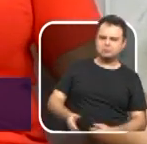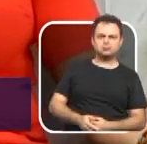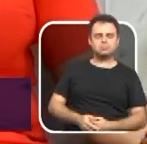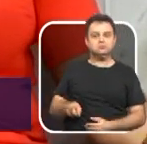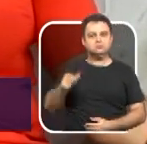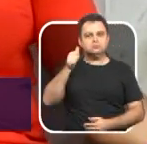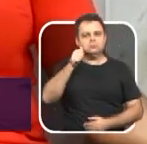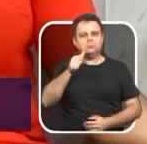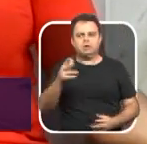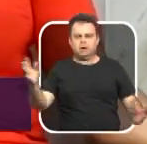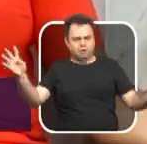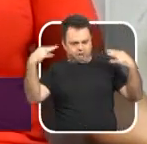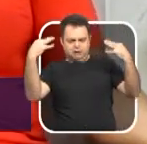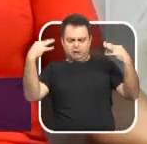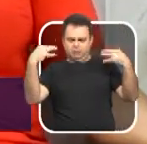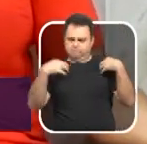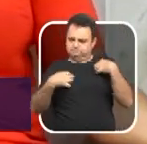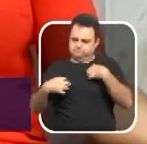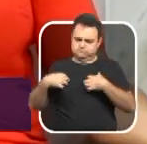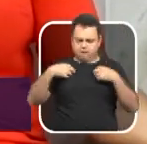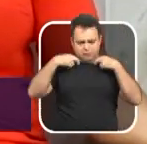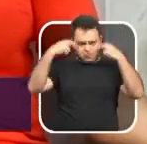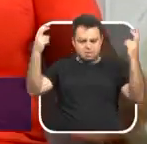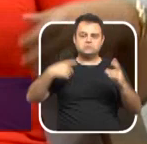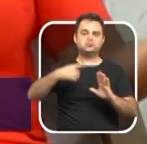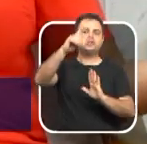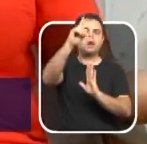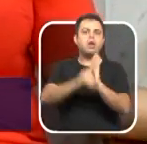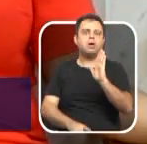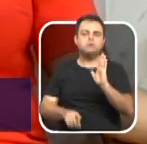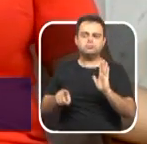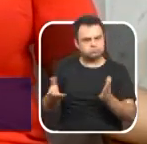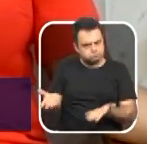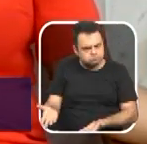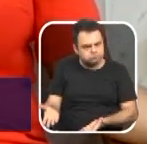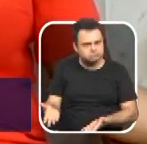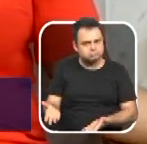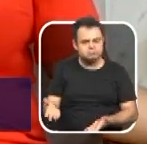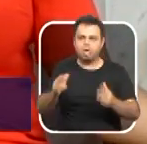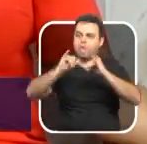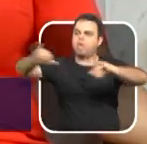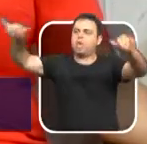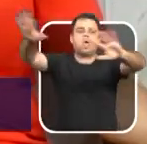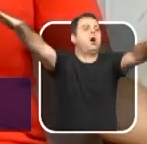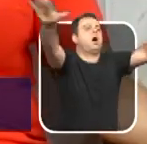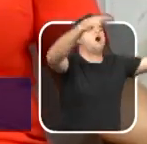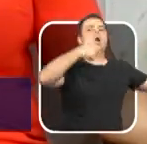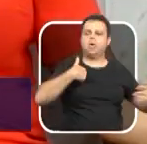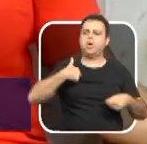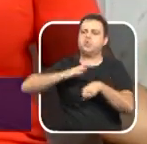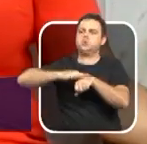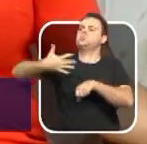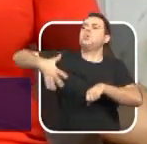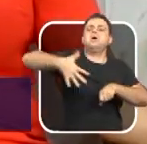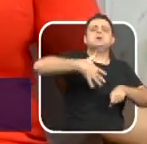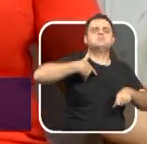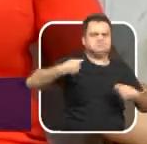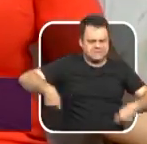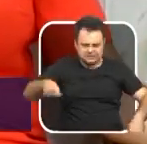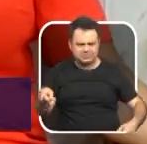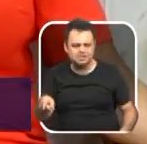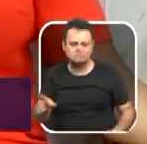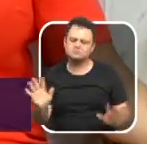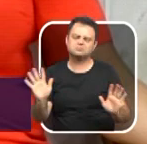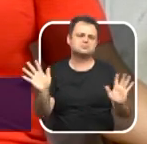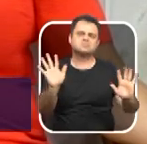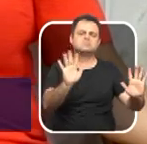que ela tem Parkinson, que ela sofre uma deficiência, né? E as pessoas também não são obrigadas a saber, mas ela tem que ter sensibilidade de ver o que está